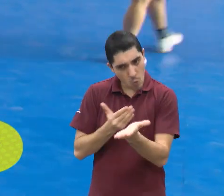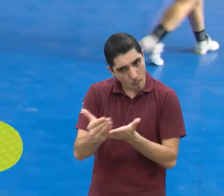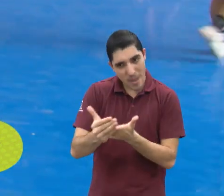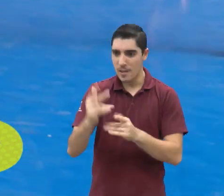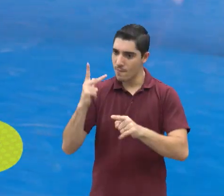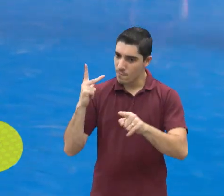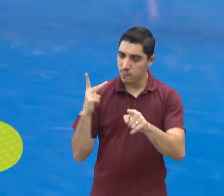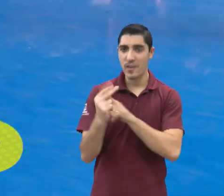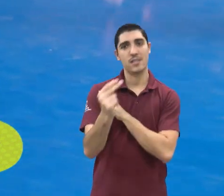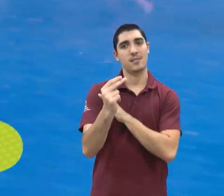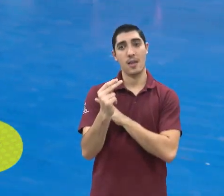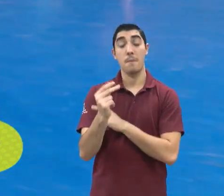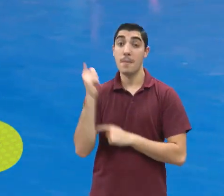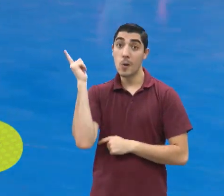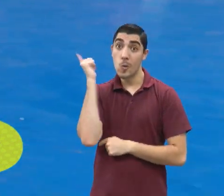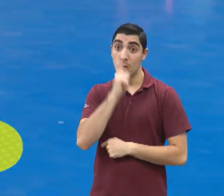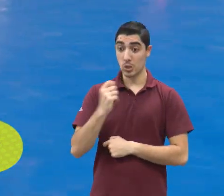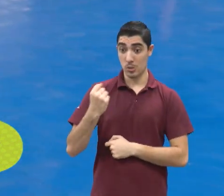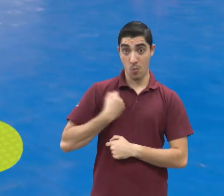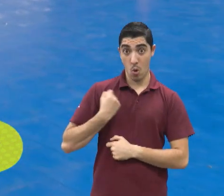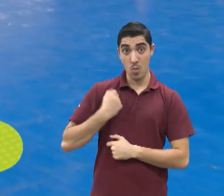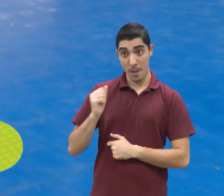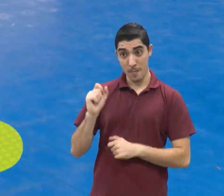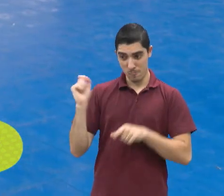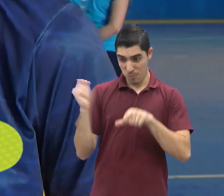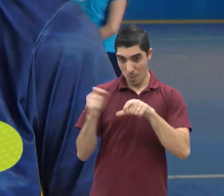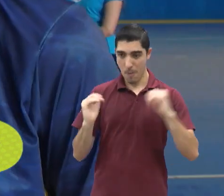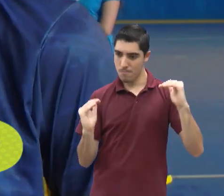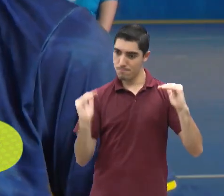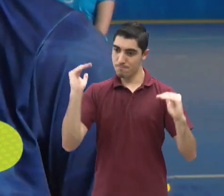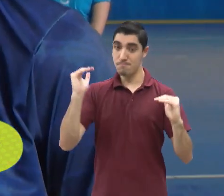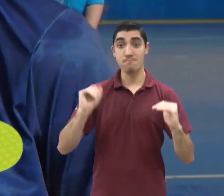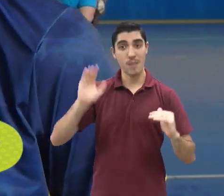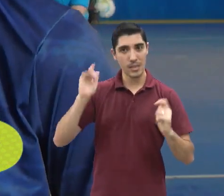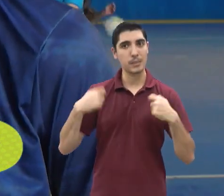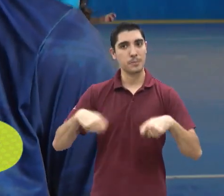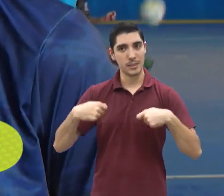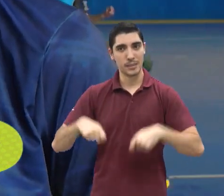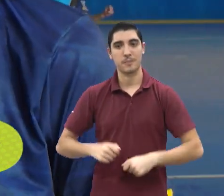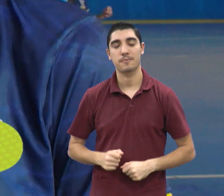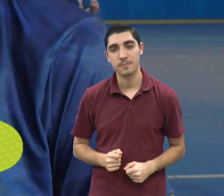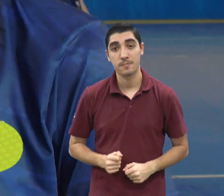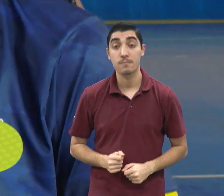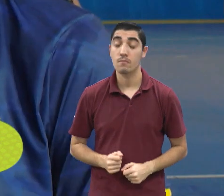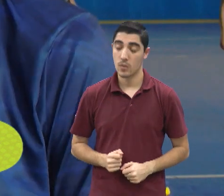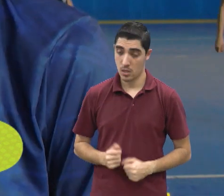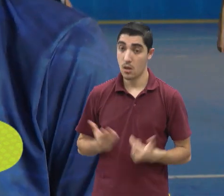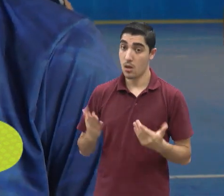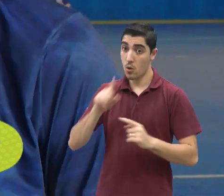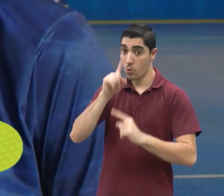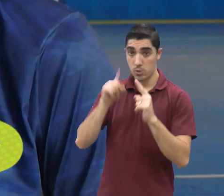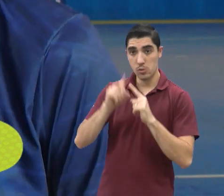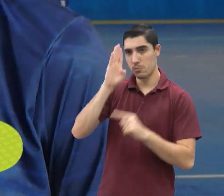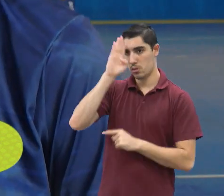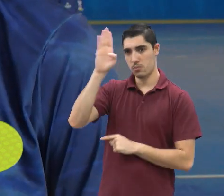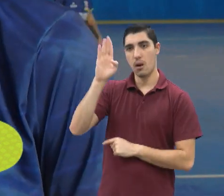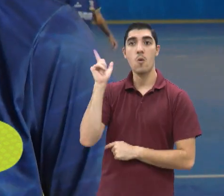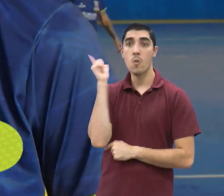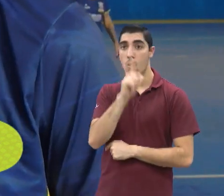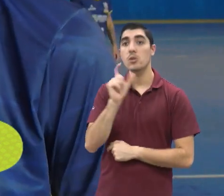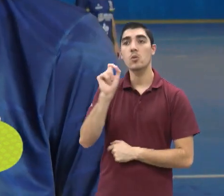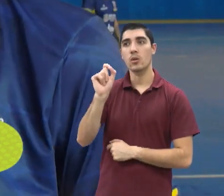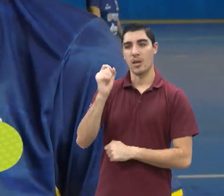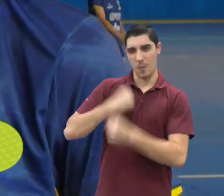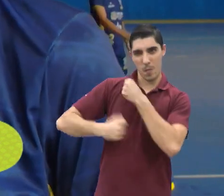boa vantagem nesta sexta, jogando no Tênis Clube. Com certeza esse é um objetivo, ultrapassar a prateleira do ano